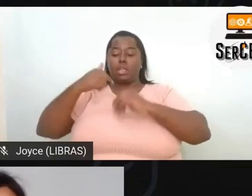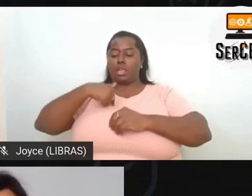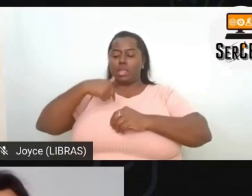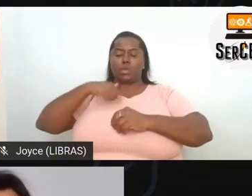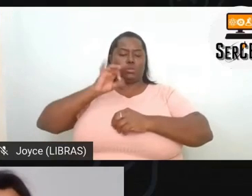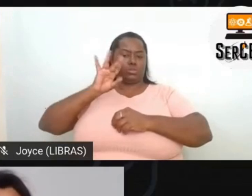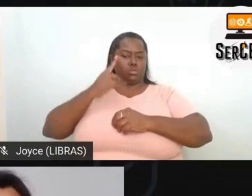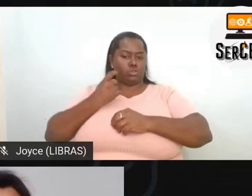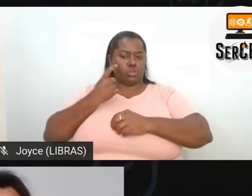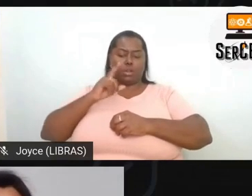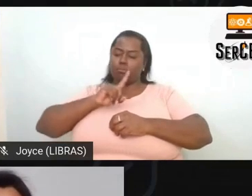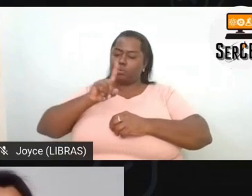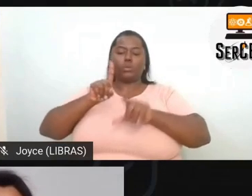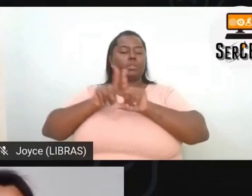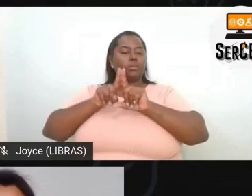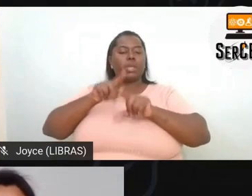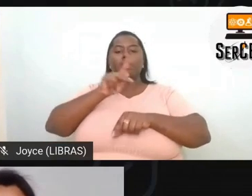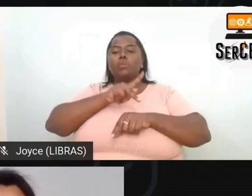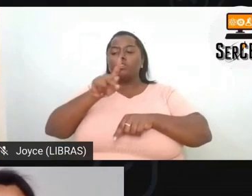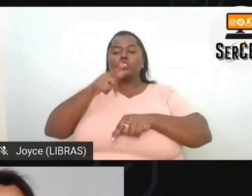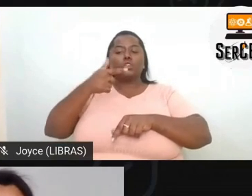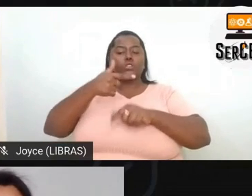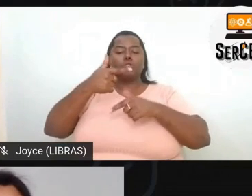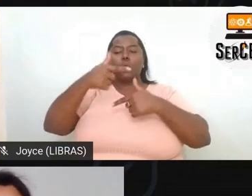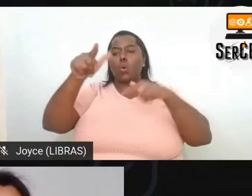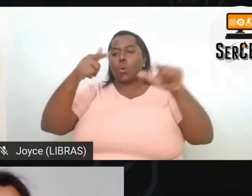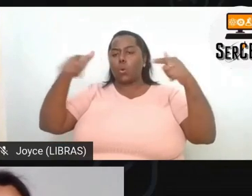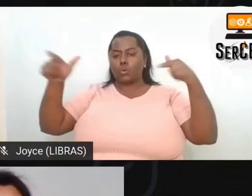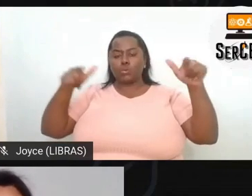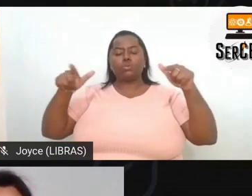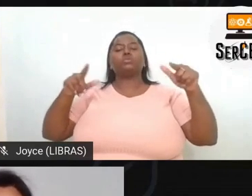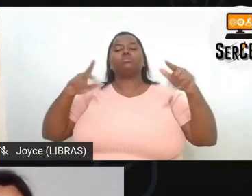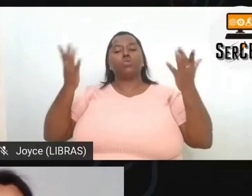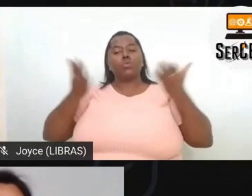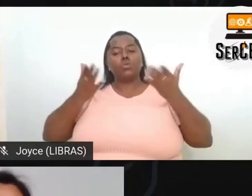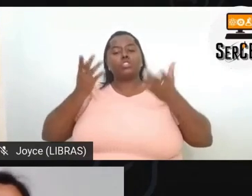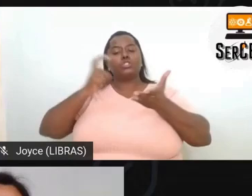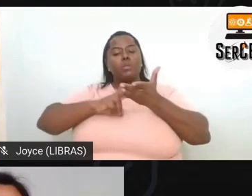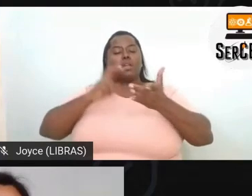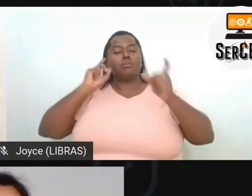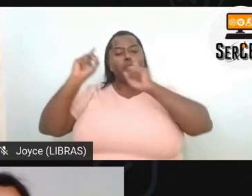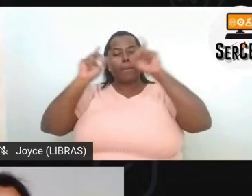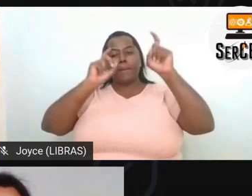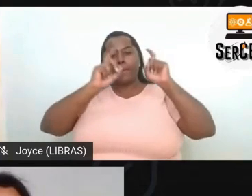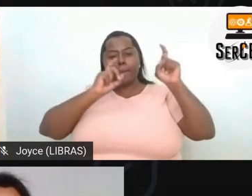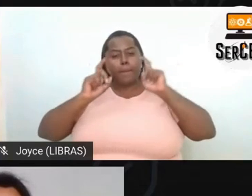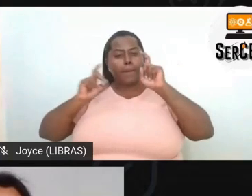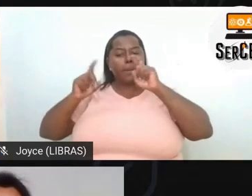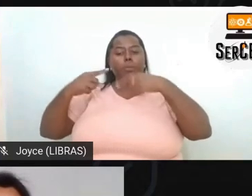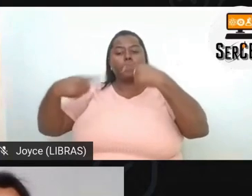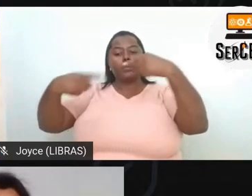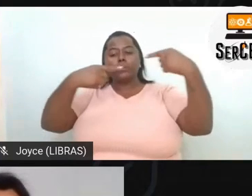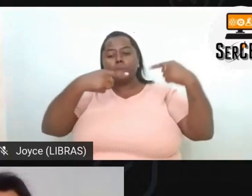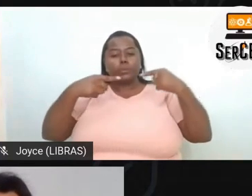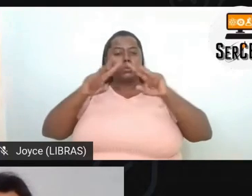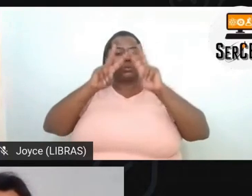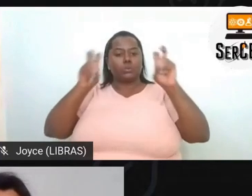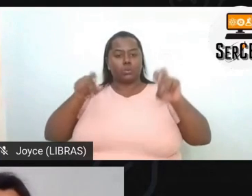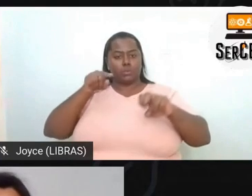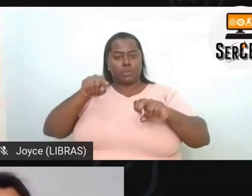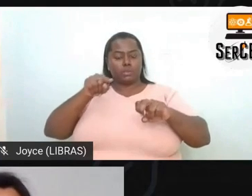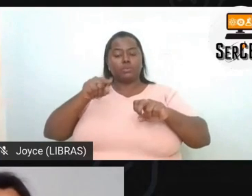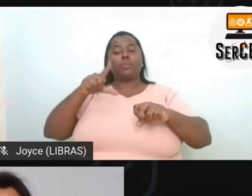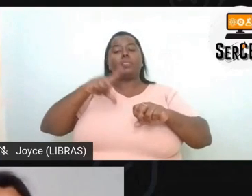outros docentes, né, fizemos uma reunião hoje de manhã até para conversar sobre isso, né, vários outros